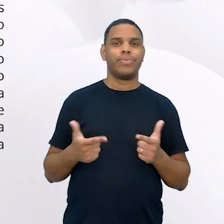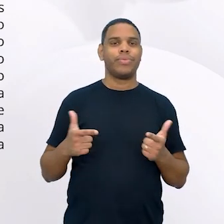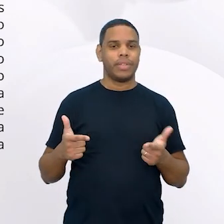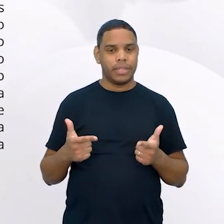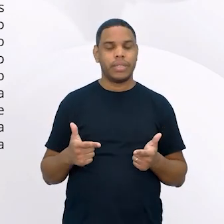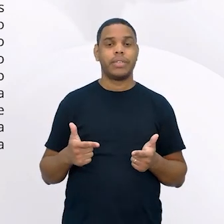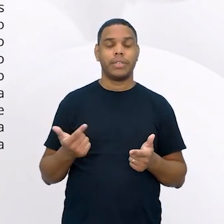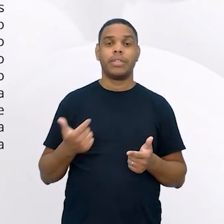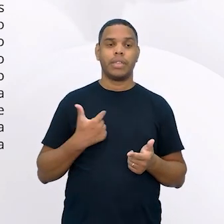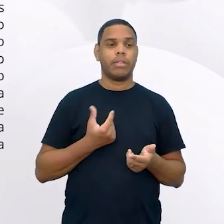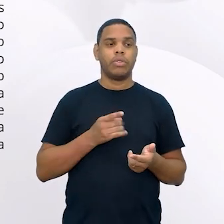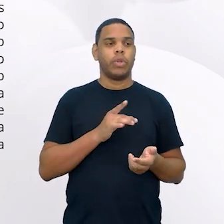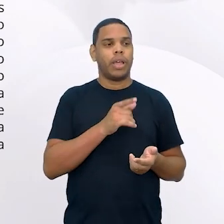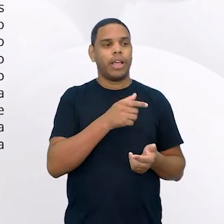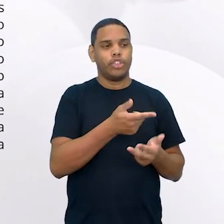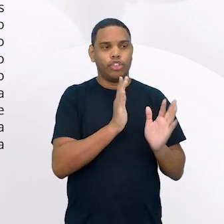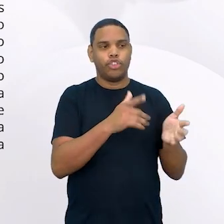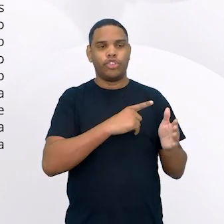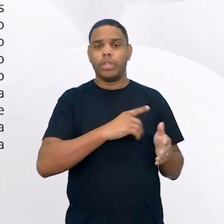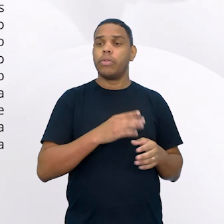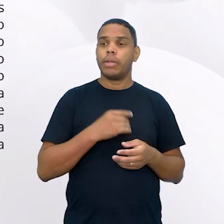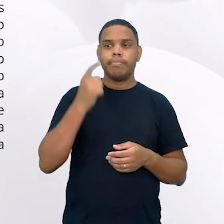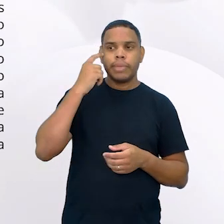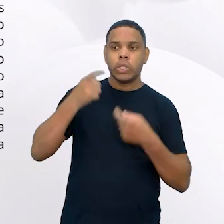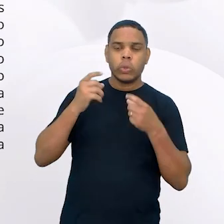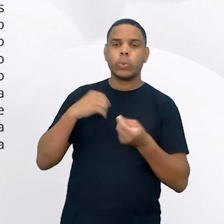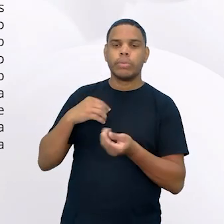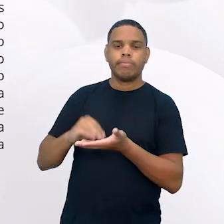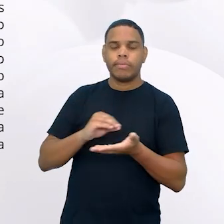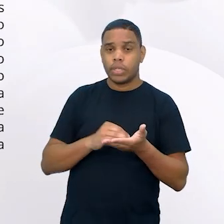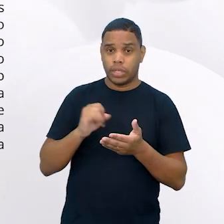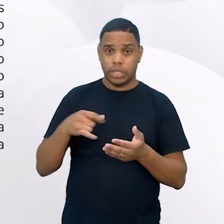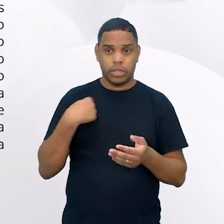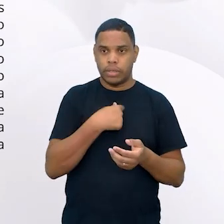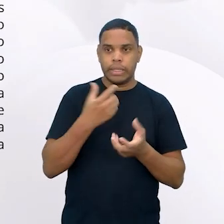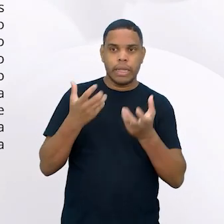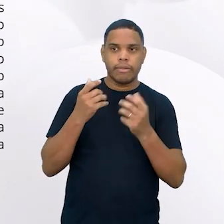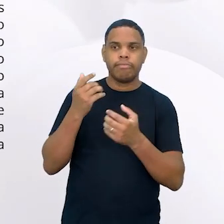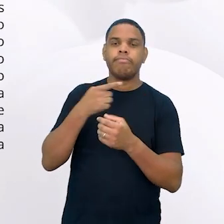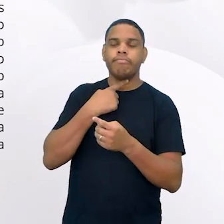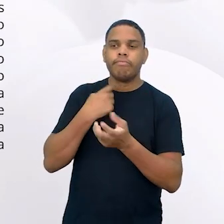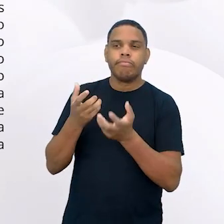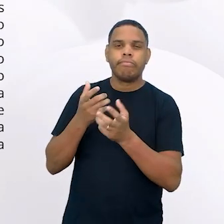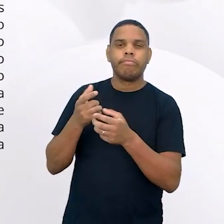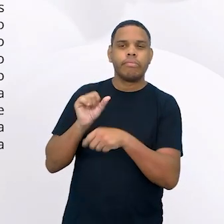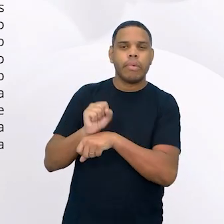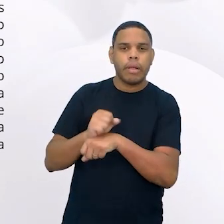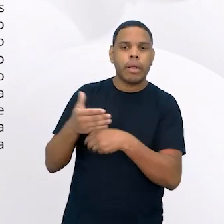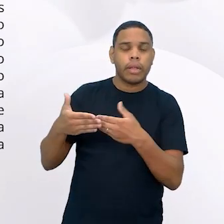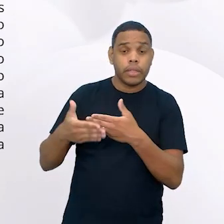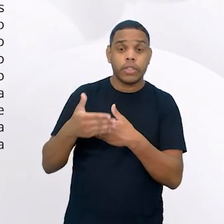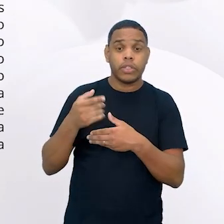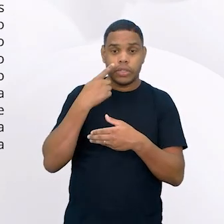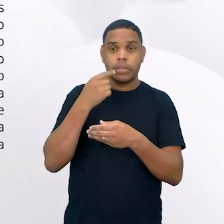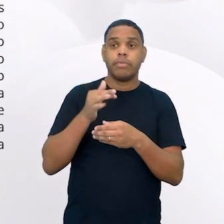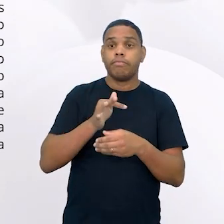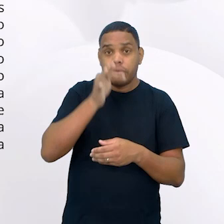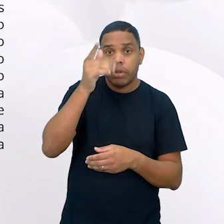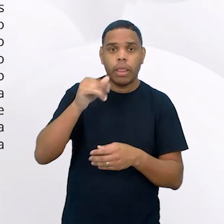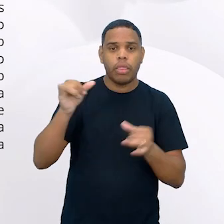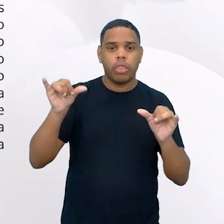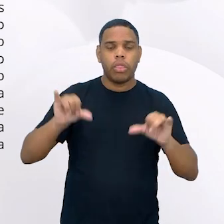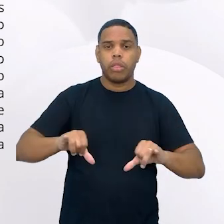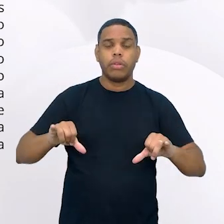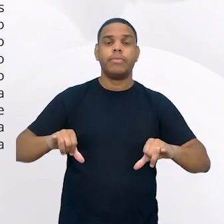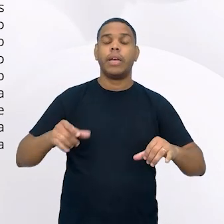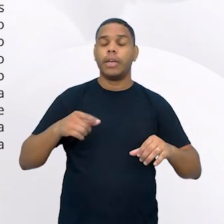nunca daquilo que nos sobra, né? E quando a gente tem um nível de aspiração muito alto, a gente está a caminho da infelicidade, uma vez que a